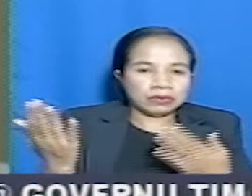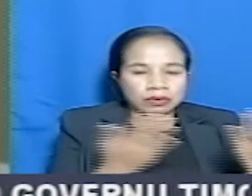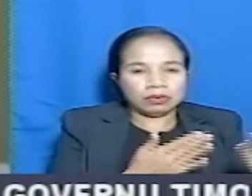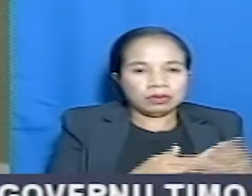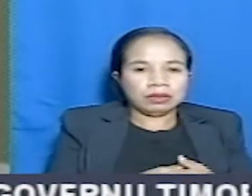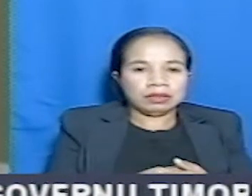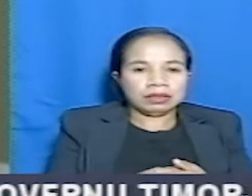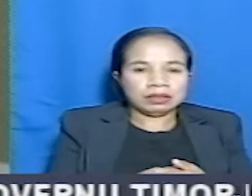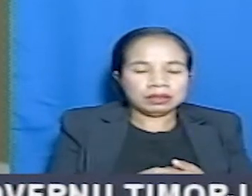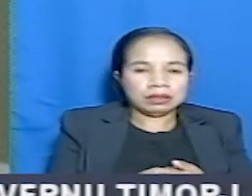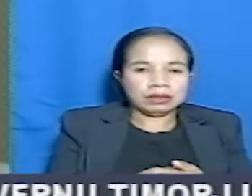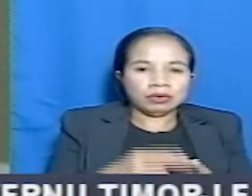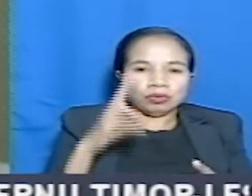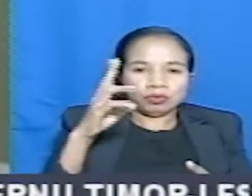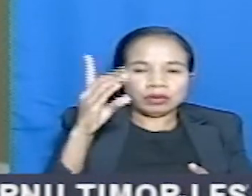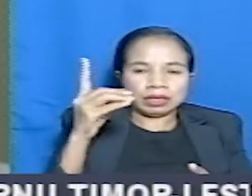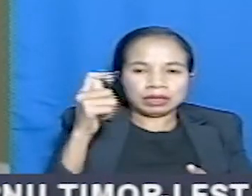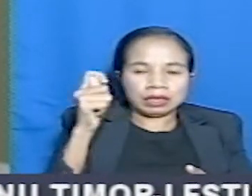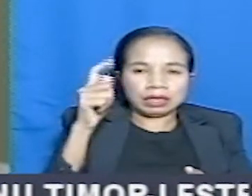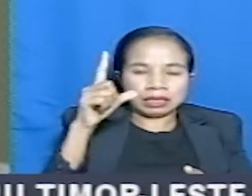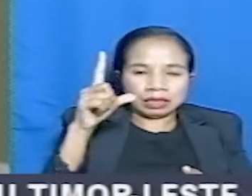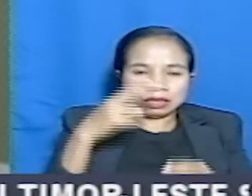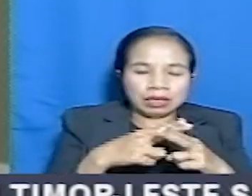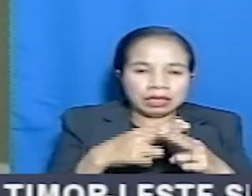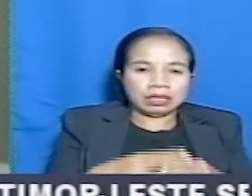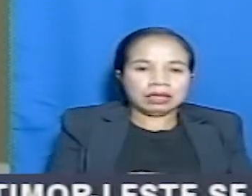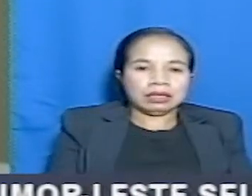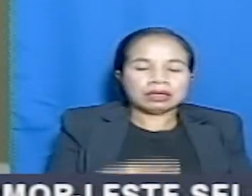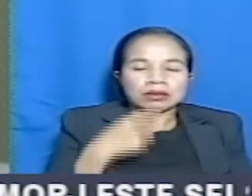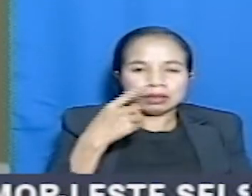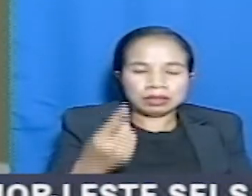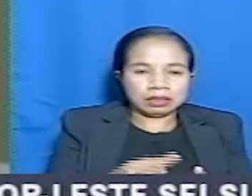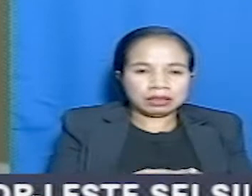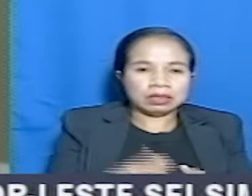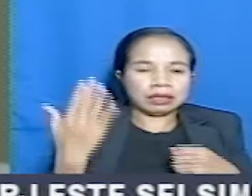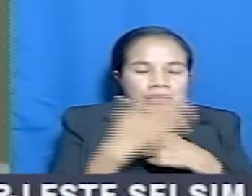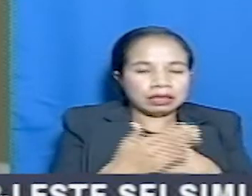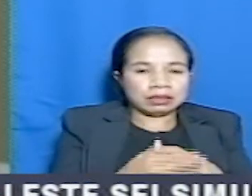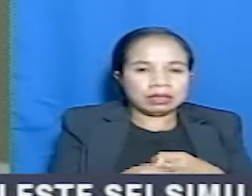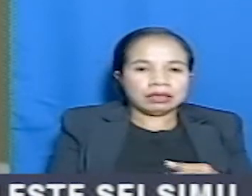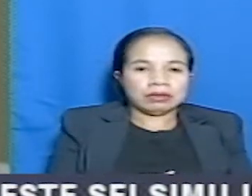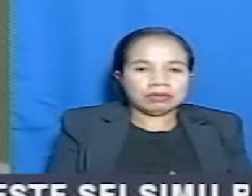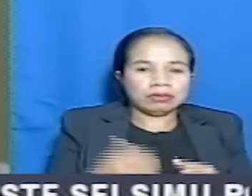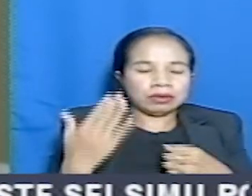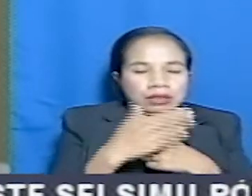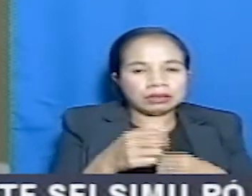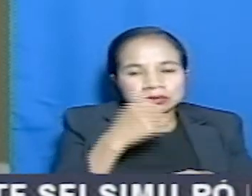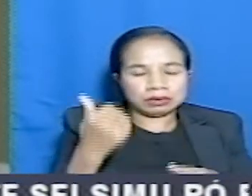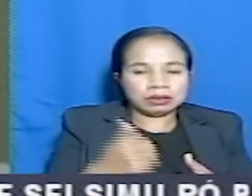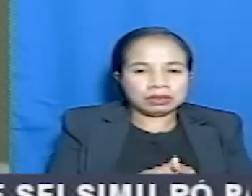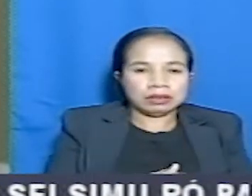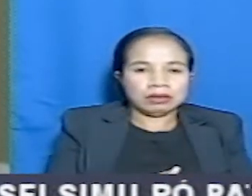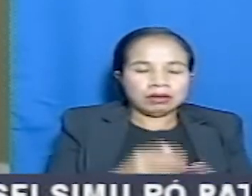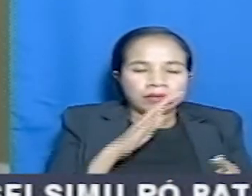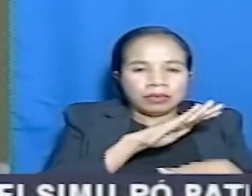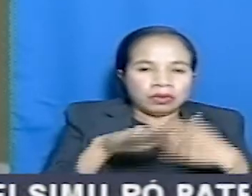nacional urtenian nara, ato votos felicitação balutista roto e harailaram no diáspora. Boa